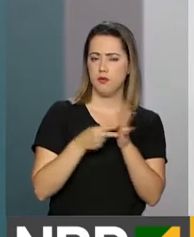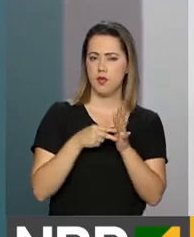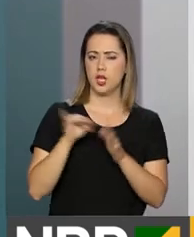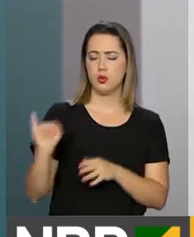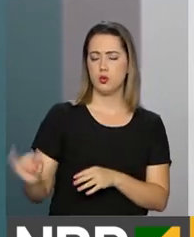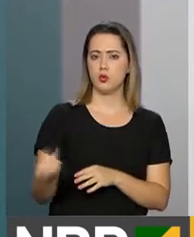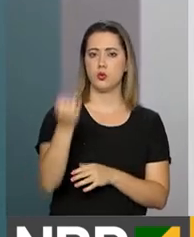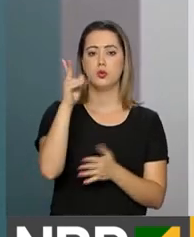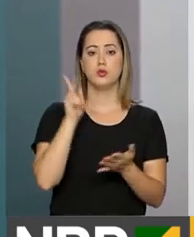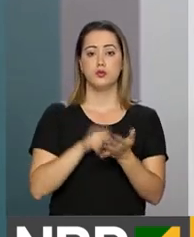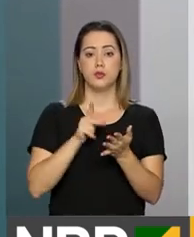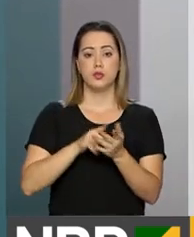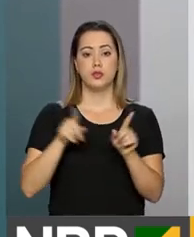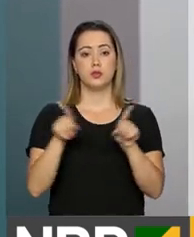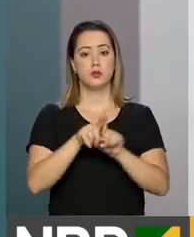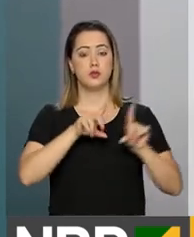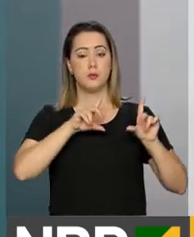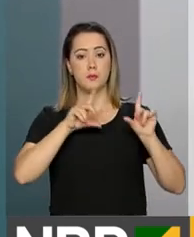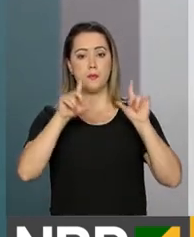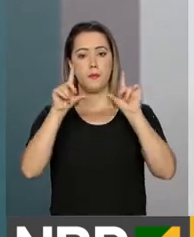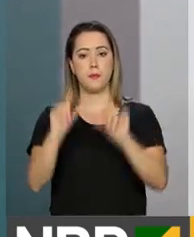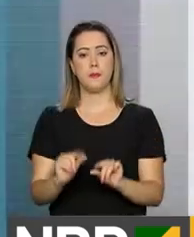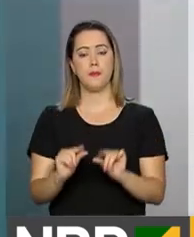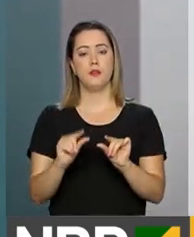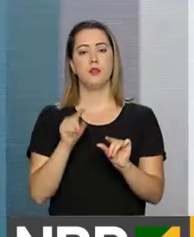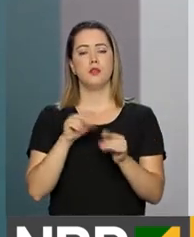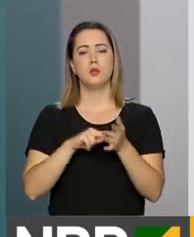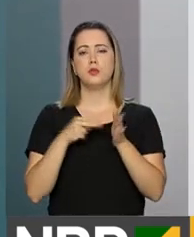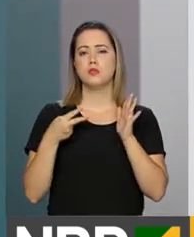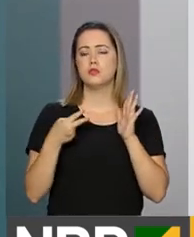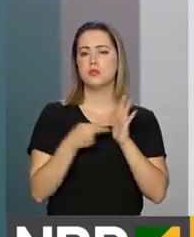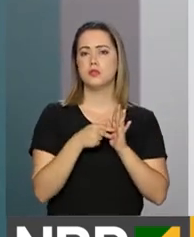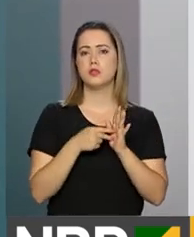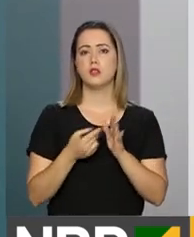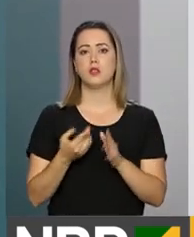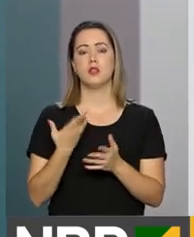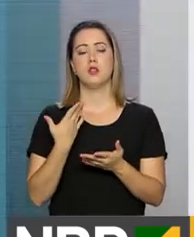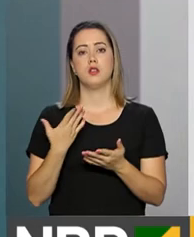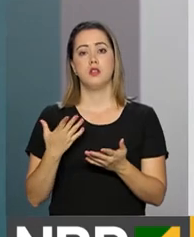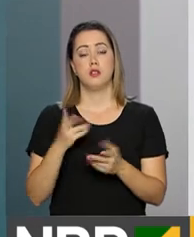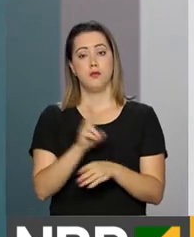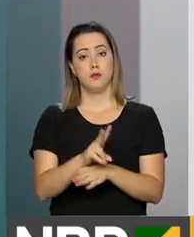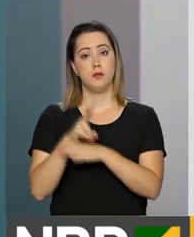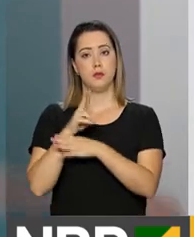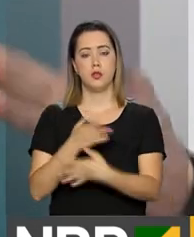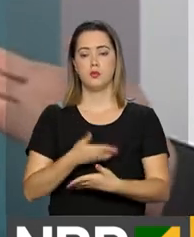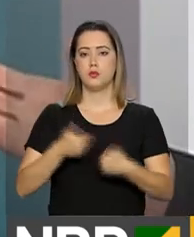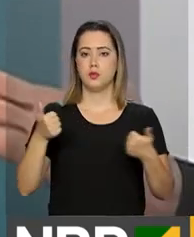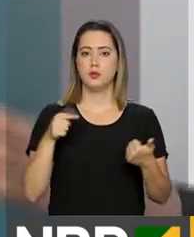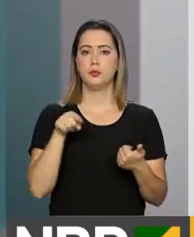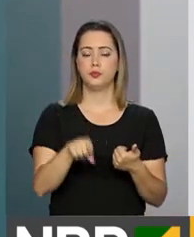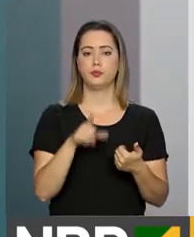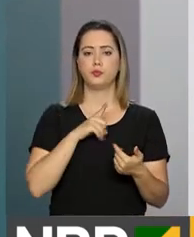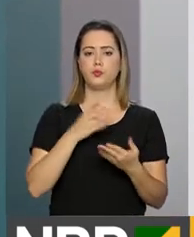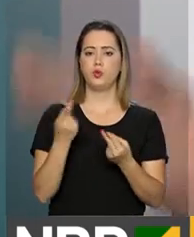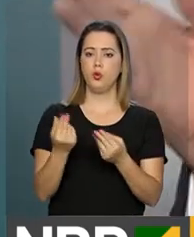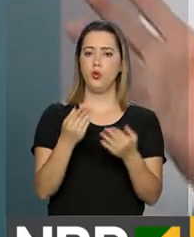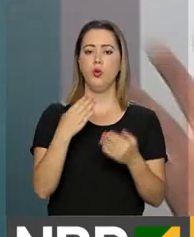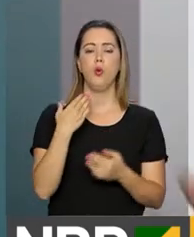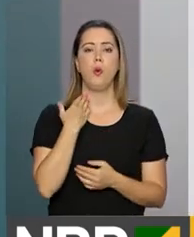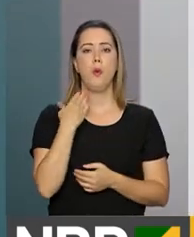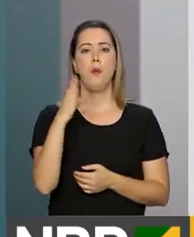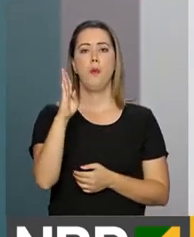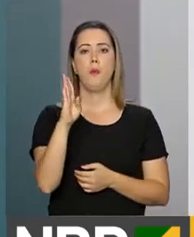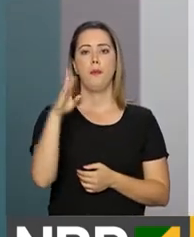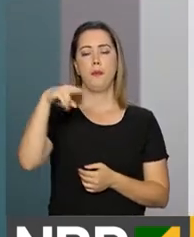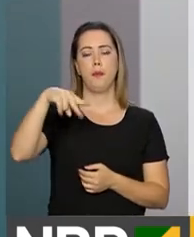real também caia o que vai significar a possibilidade de um crédito mais aberto como está fazendo o b10 por exemplo aqui